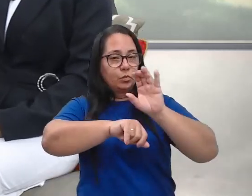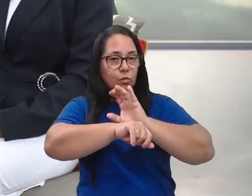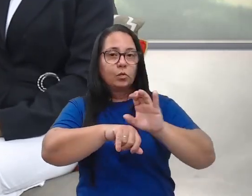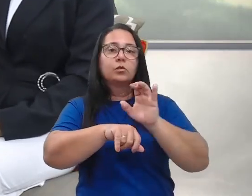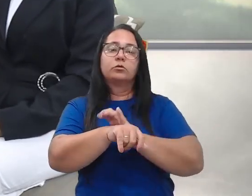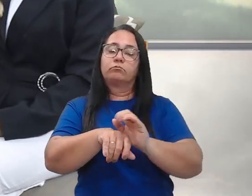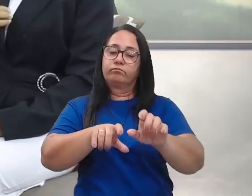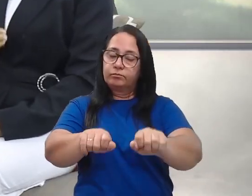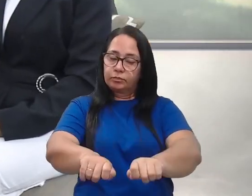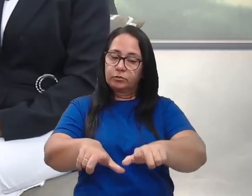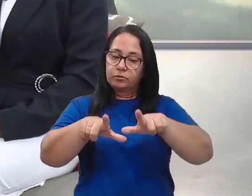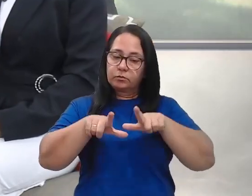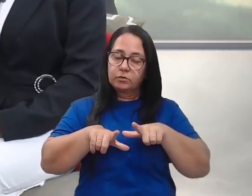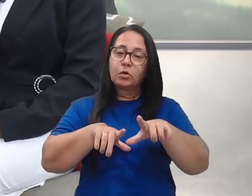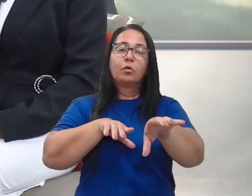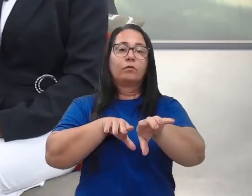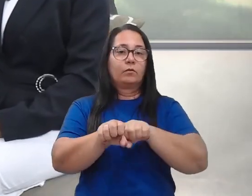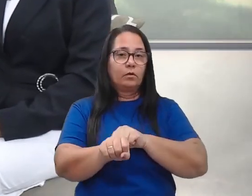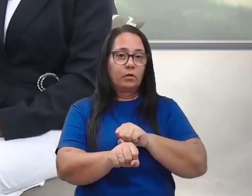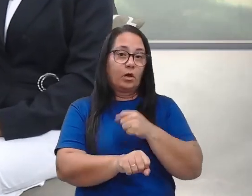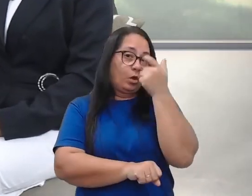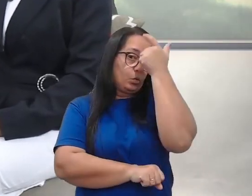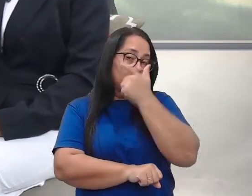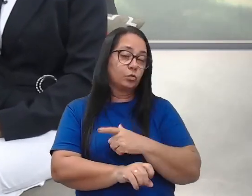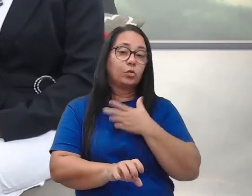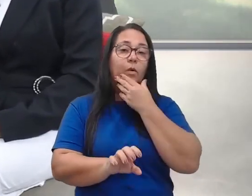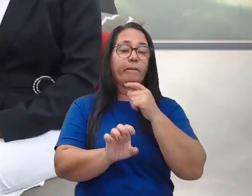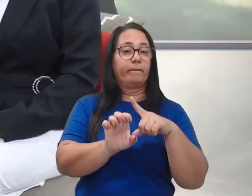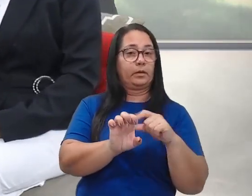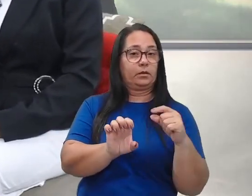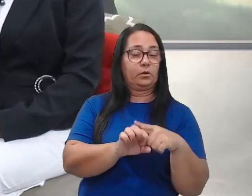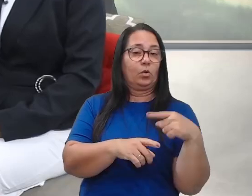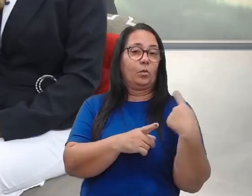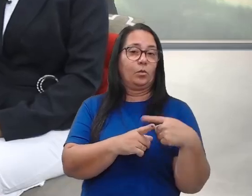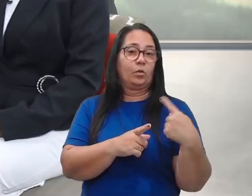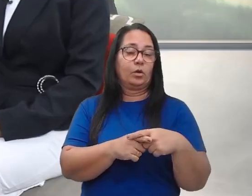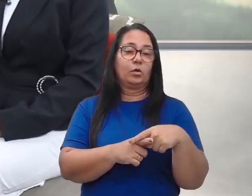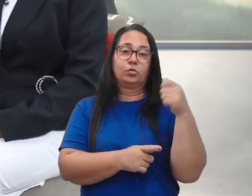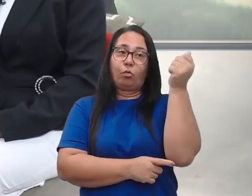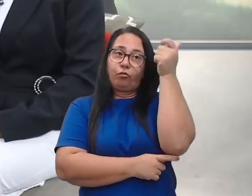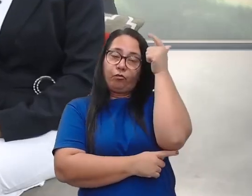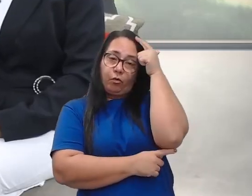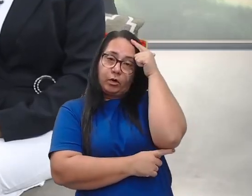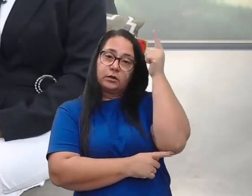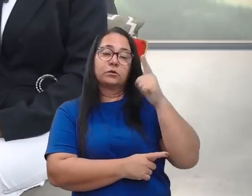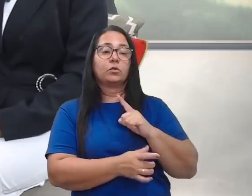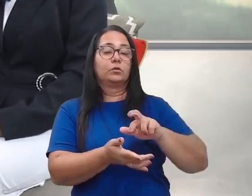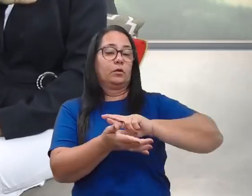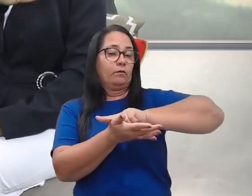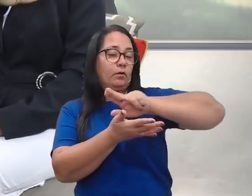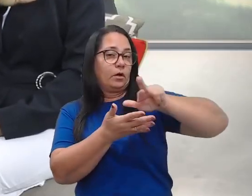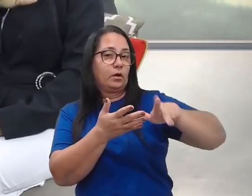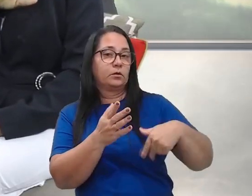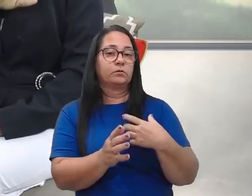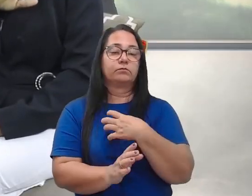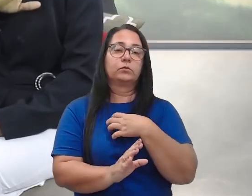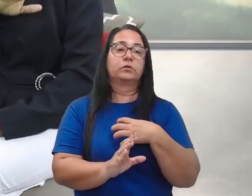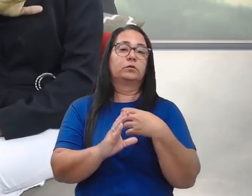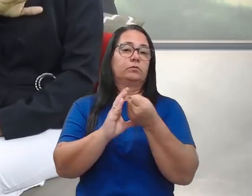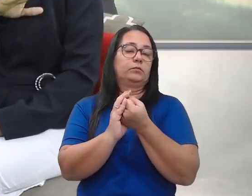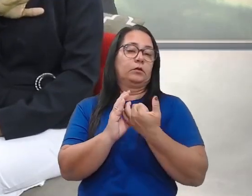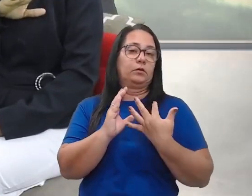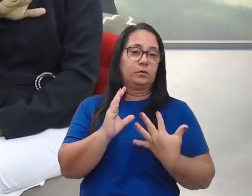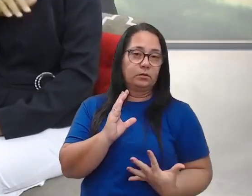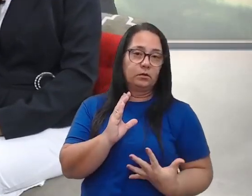constantemente. Eu não sou empreendedor porque eu tenho vocação apenas, né? Existem várias formas de se empreender e você vai entender